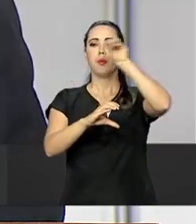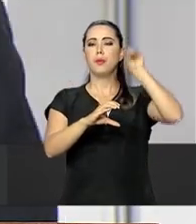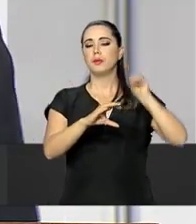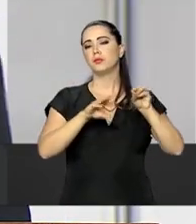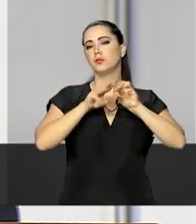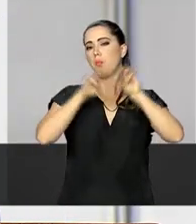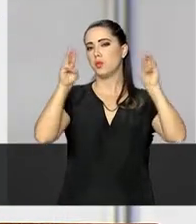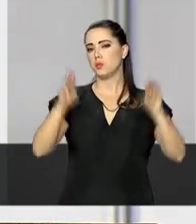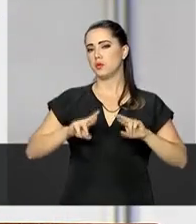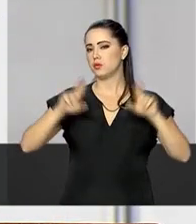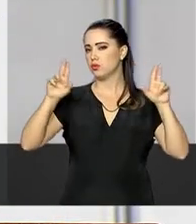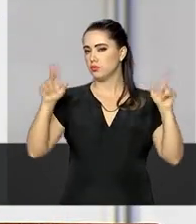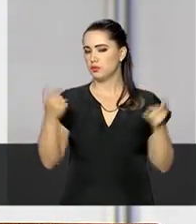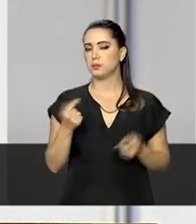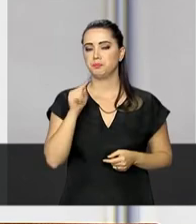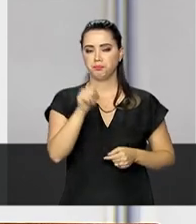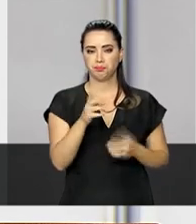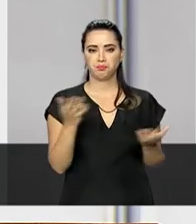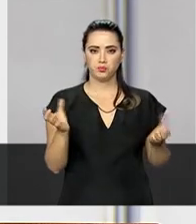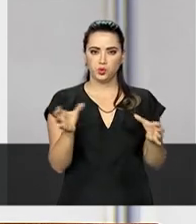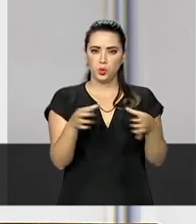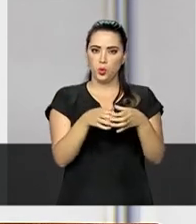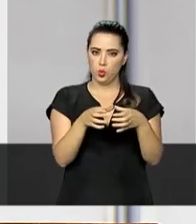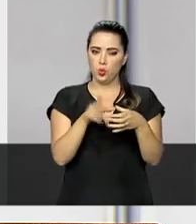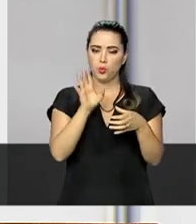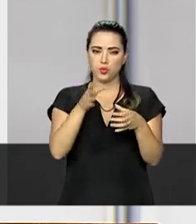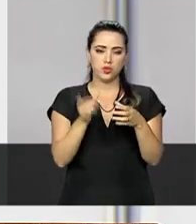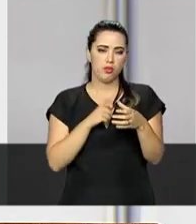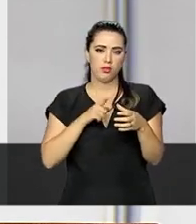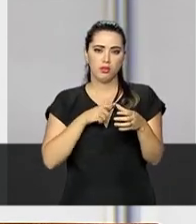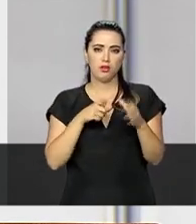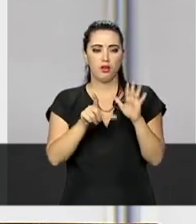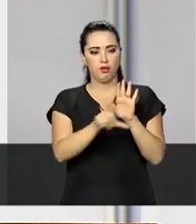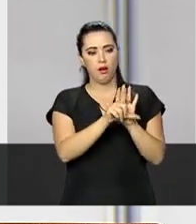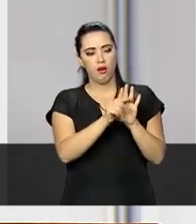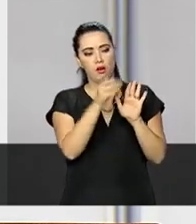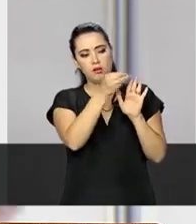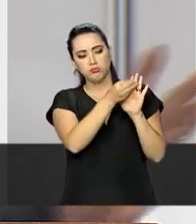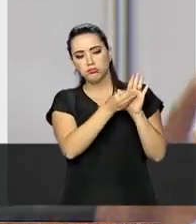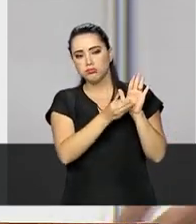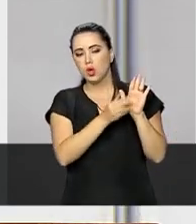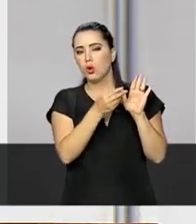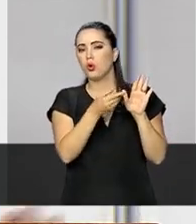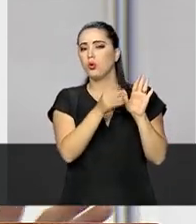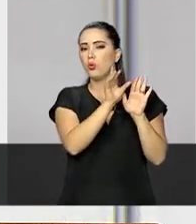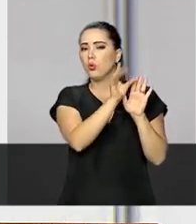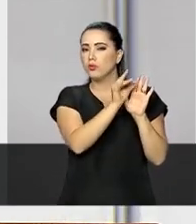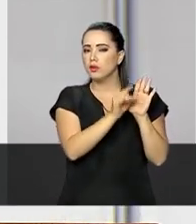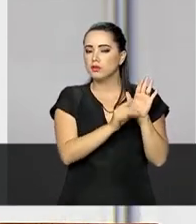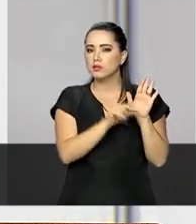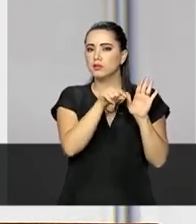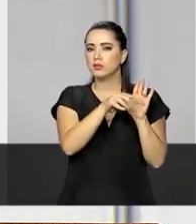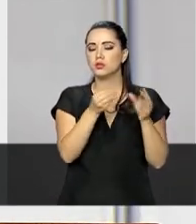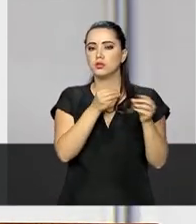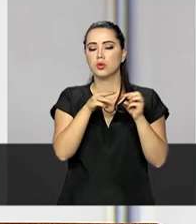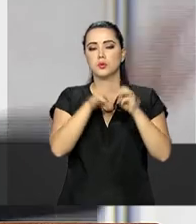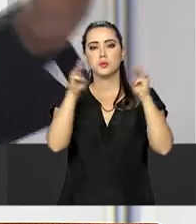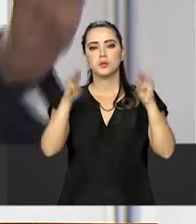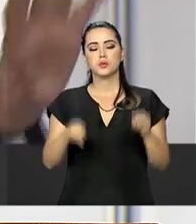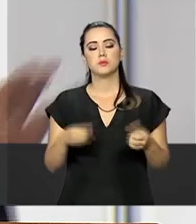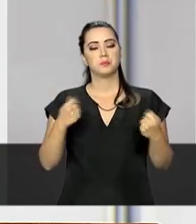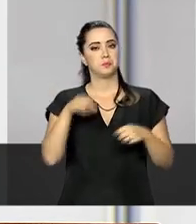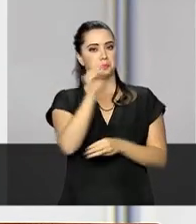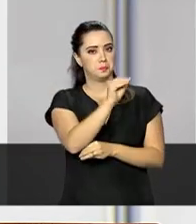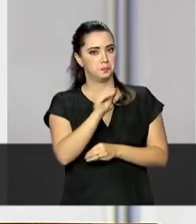cria na própria medida provisória um fundo patrimonial destinado exclusivamente a recuperação dos museus então este é o